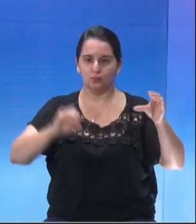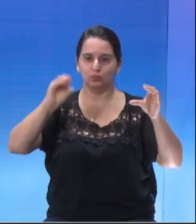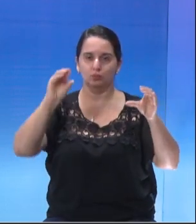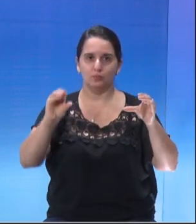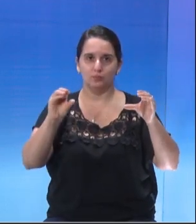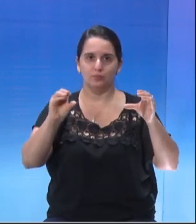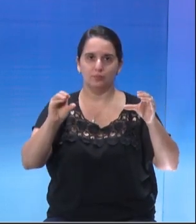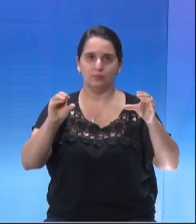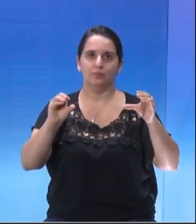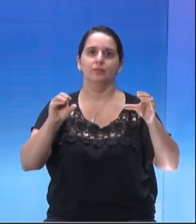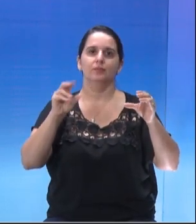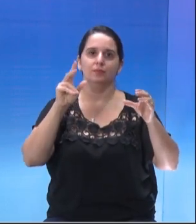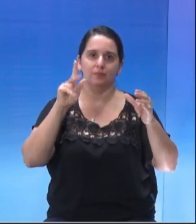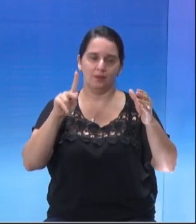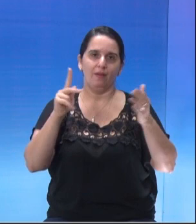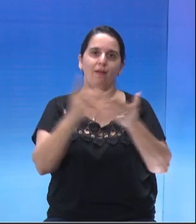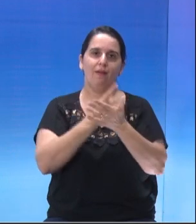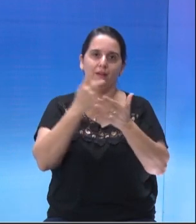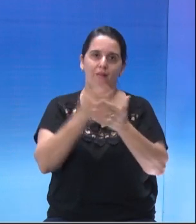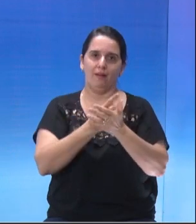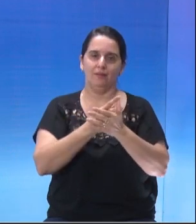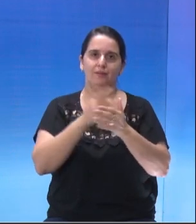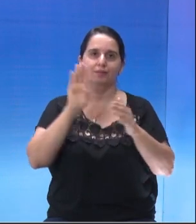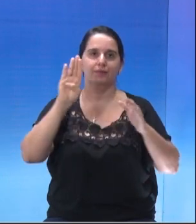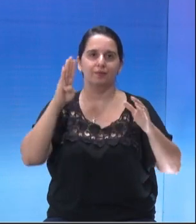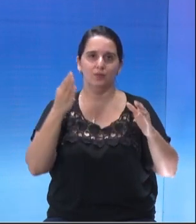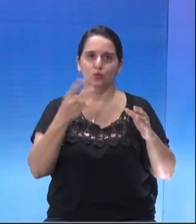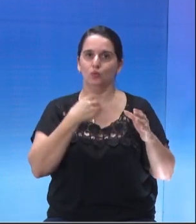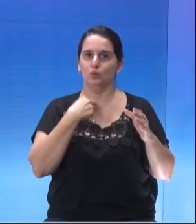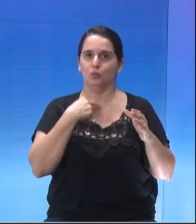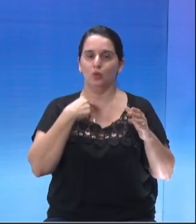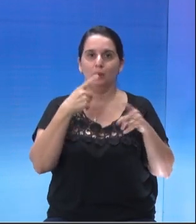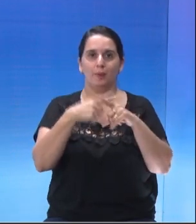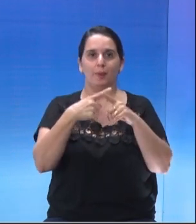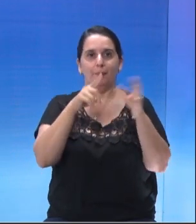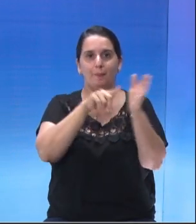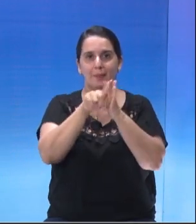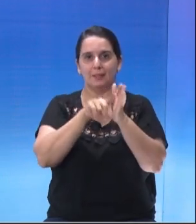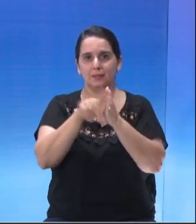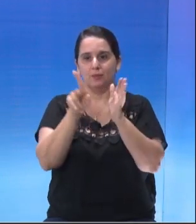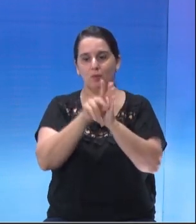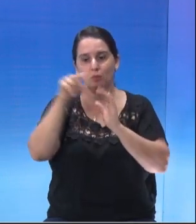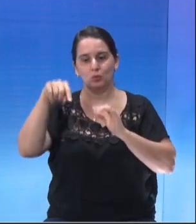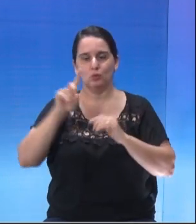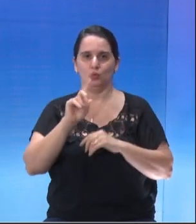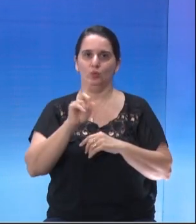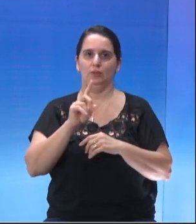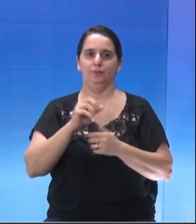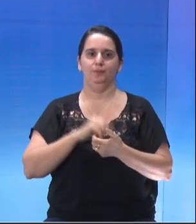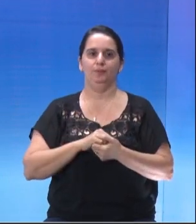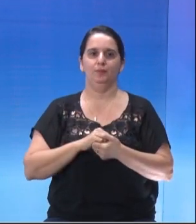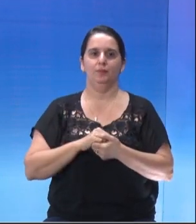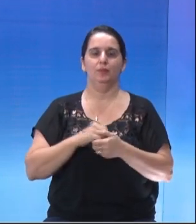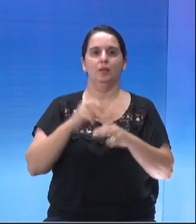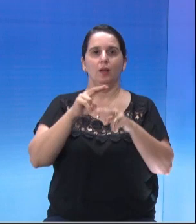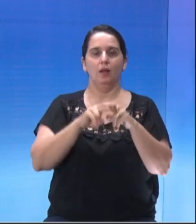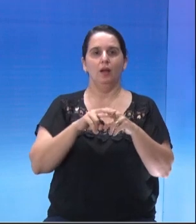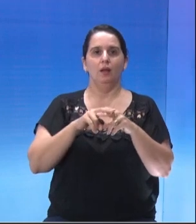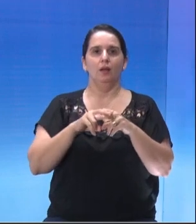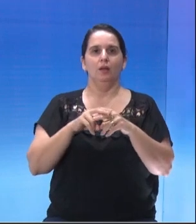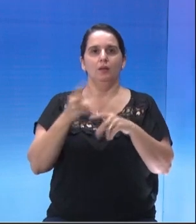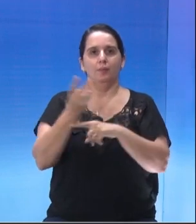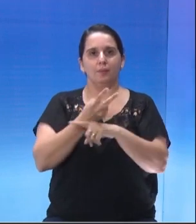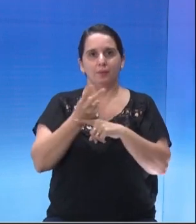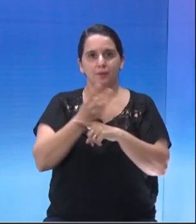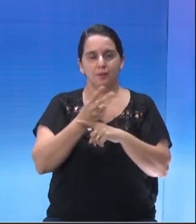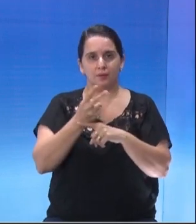trabalho, aí então é um plágio, porque não foi uma pesquisa sua, não foi um trabalho seu. Então, esse programa ele serve para isso, para